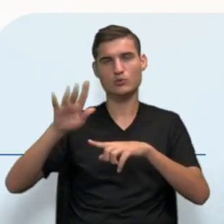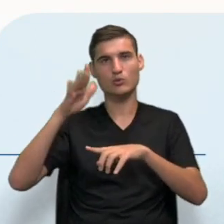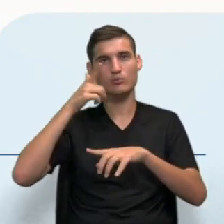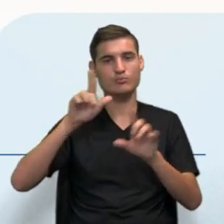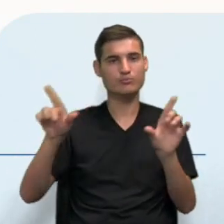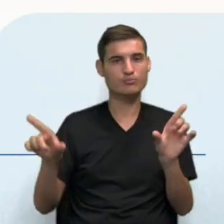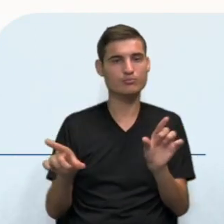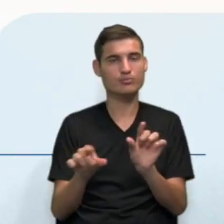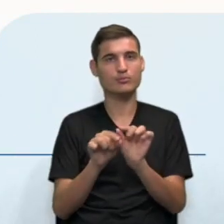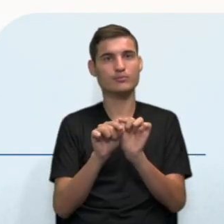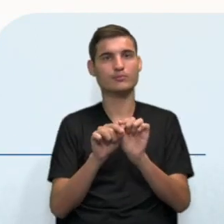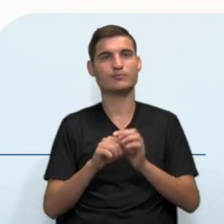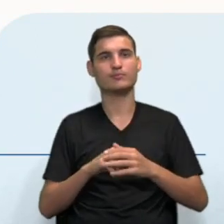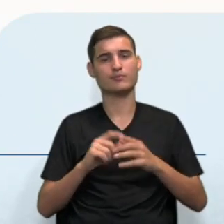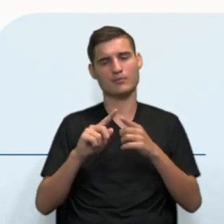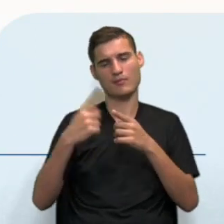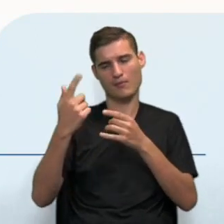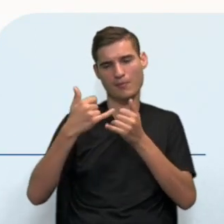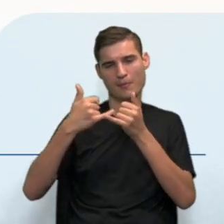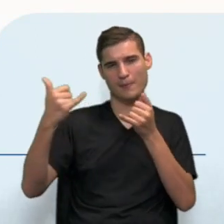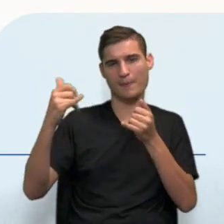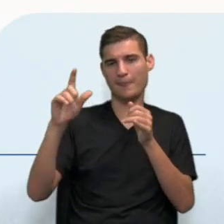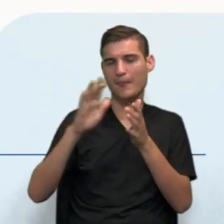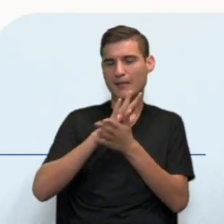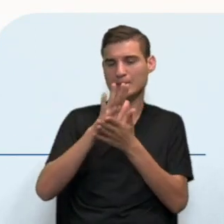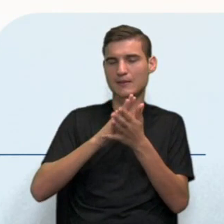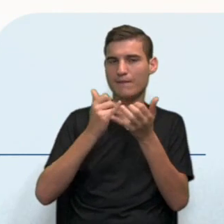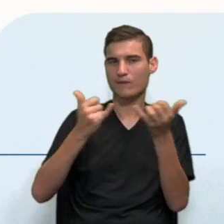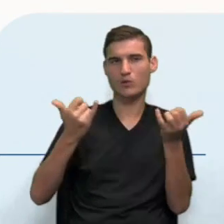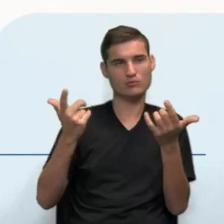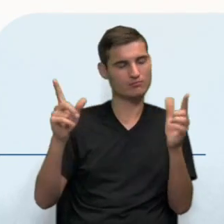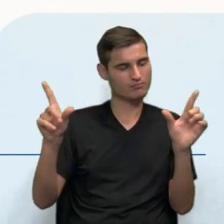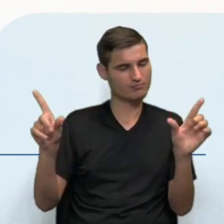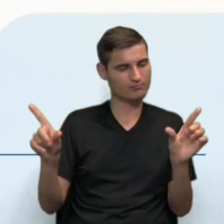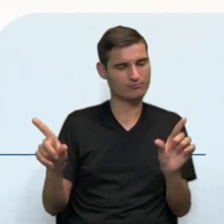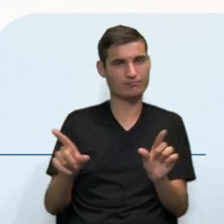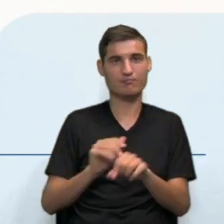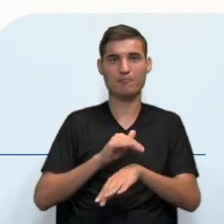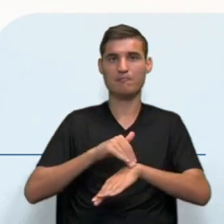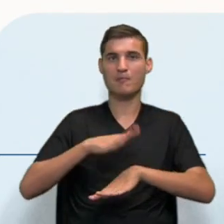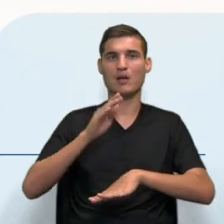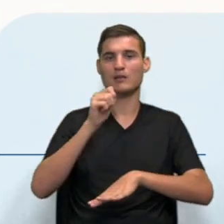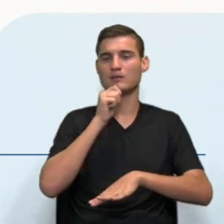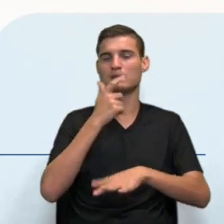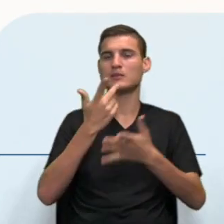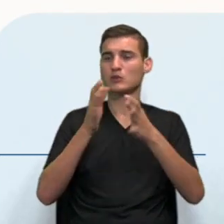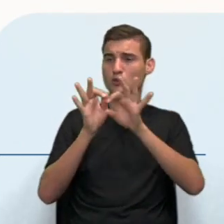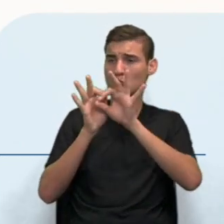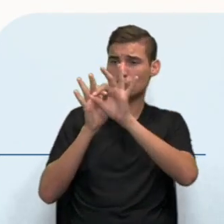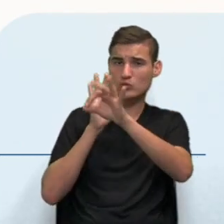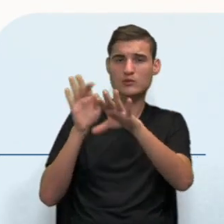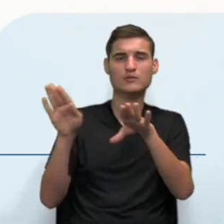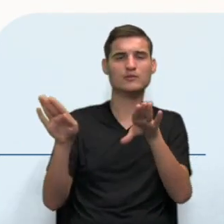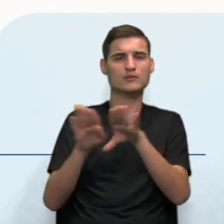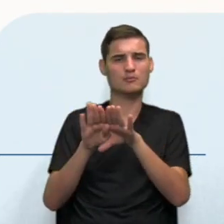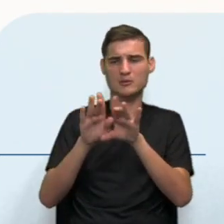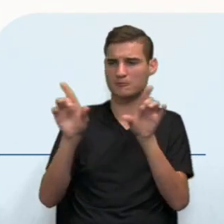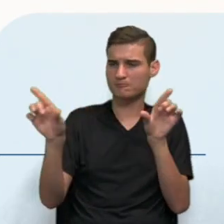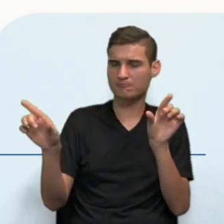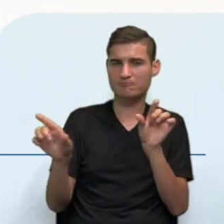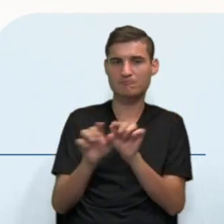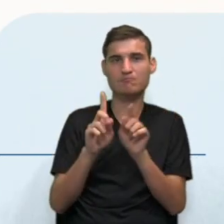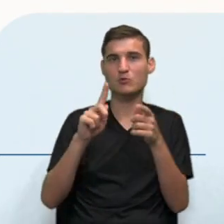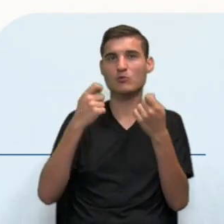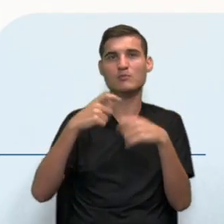com as comunicações sem fio, esse tempo diminuiu muito mais. A distância foi encurtada, não precisa mais de